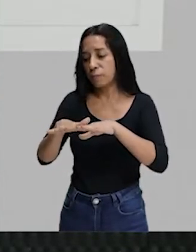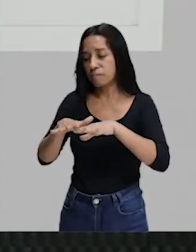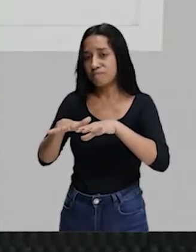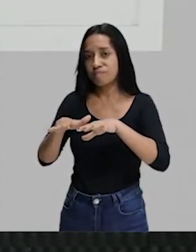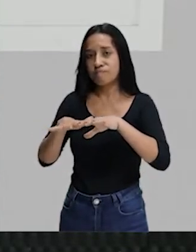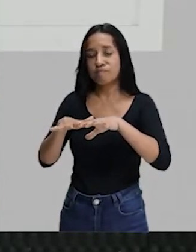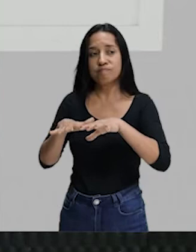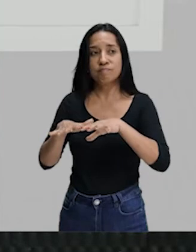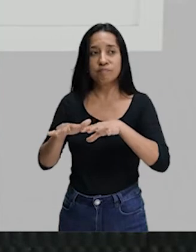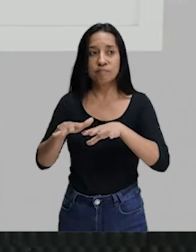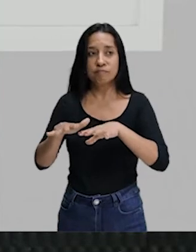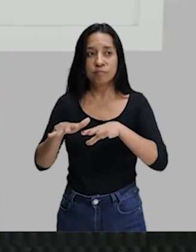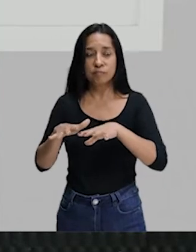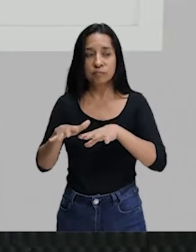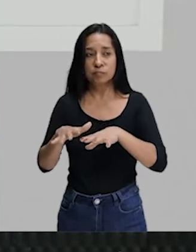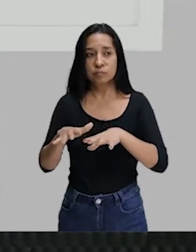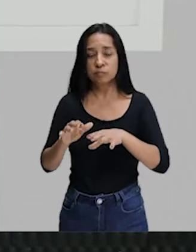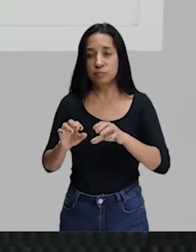Então vão vibrando,